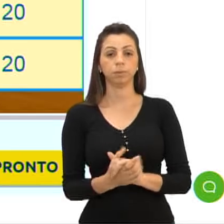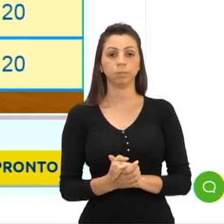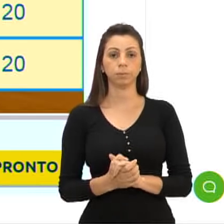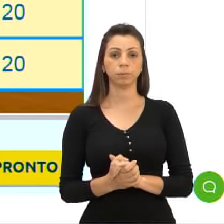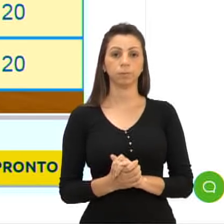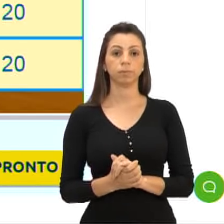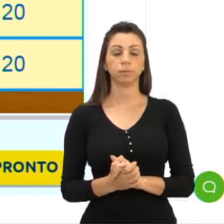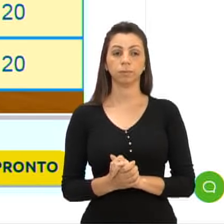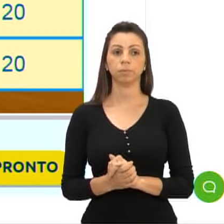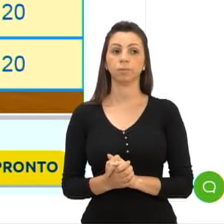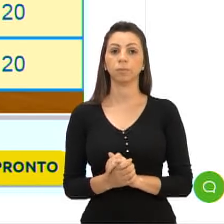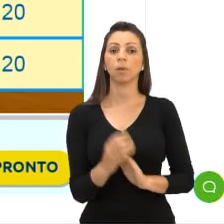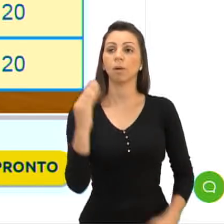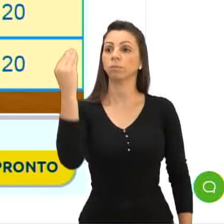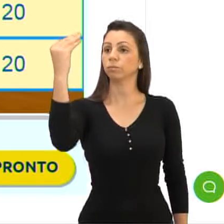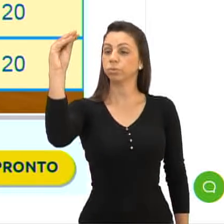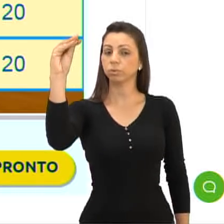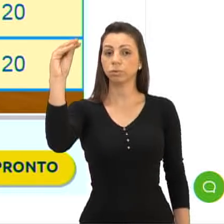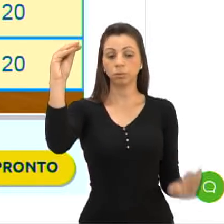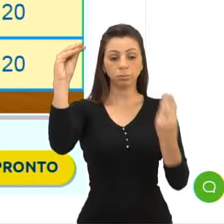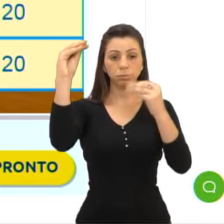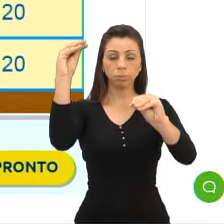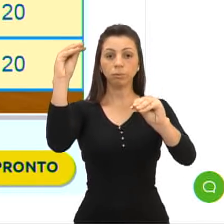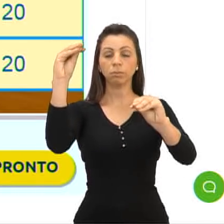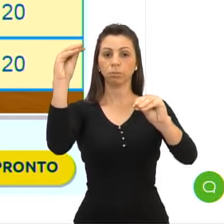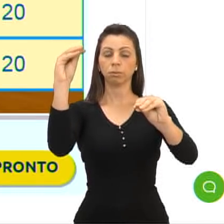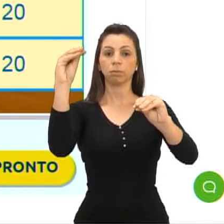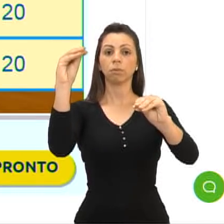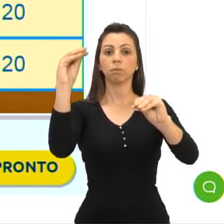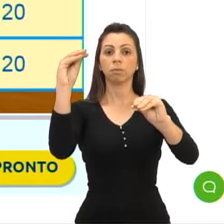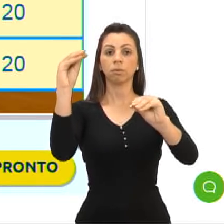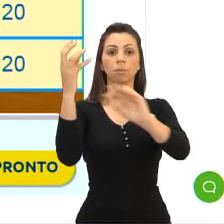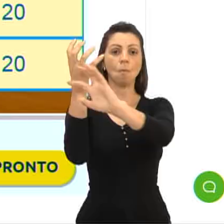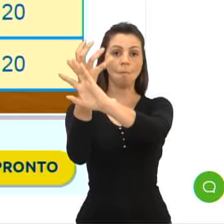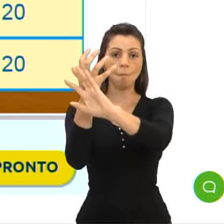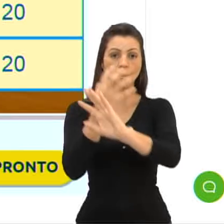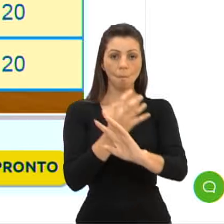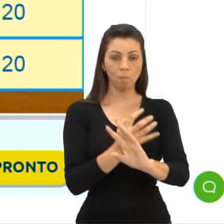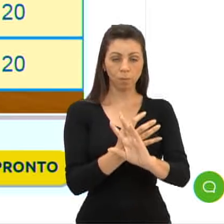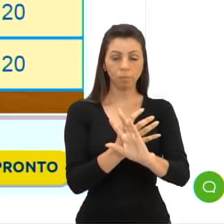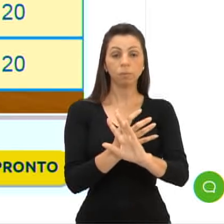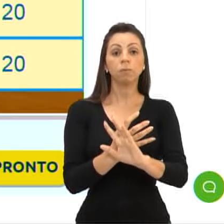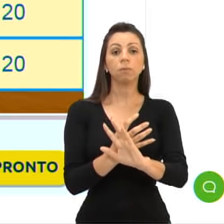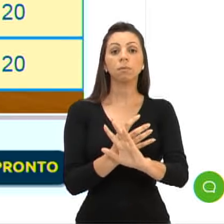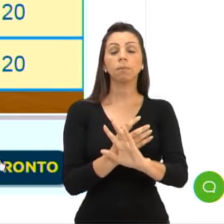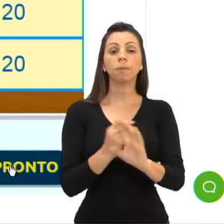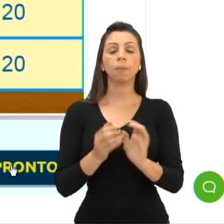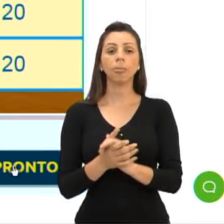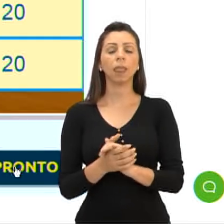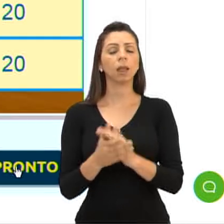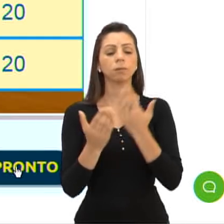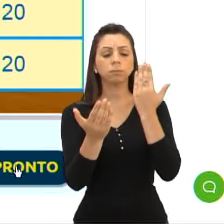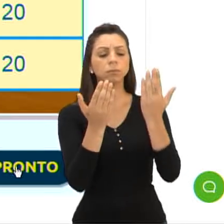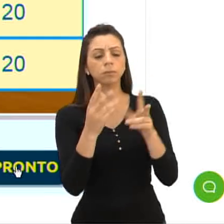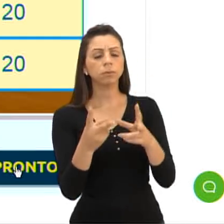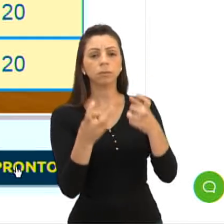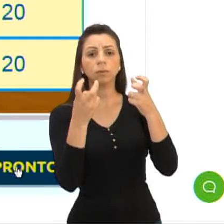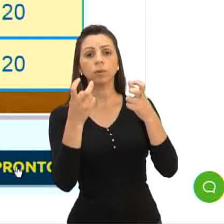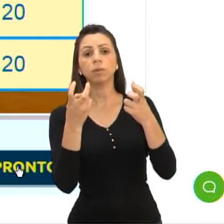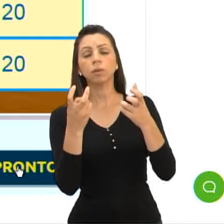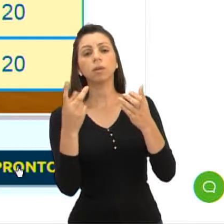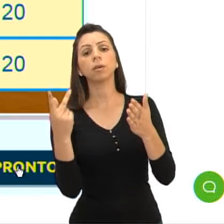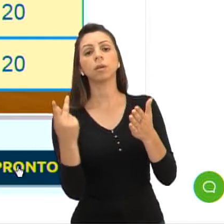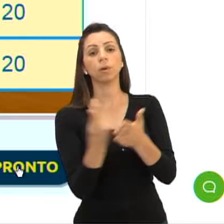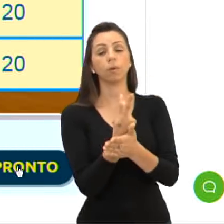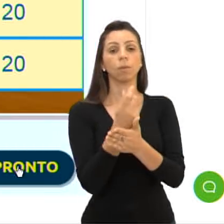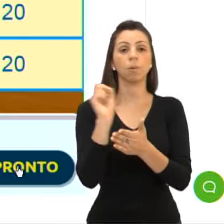você preenche os campos em branco, ele vai fazer a validação para verificar se você